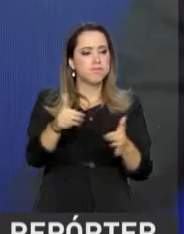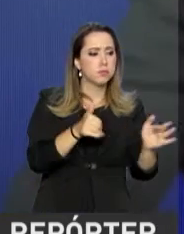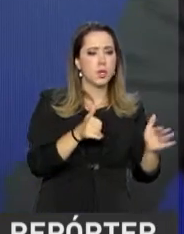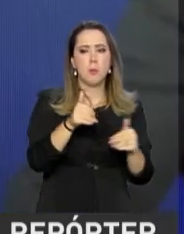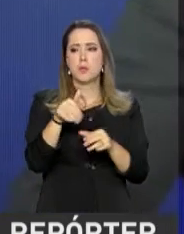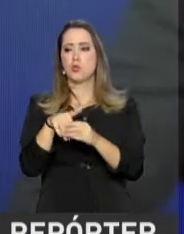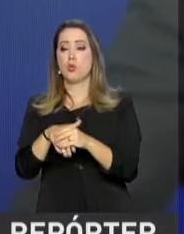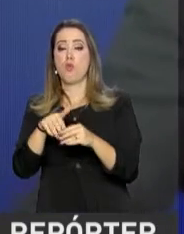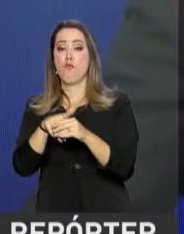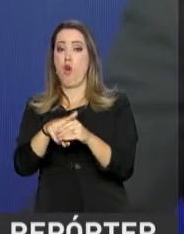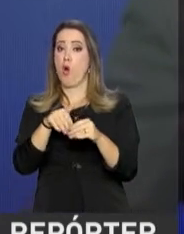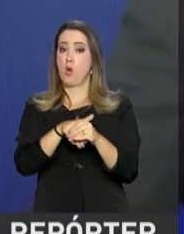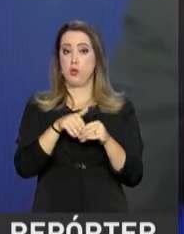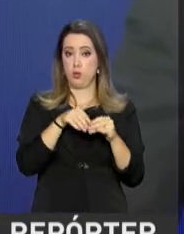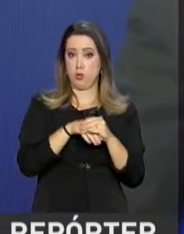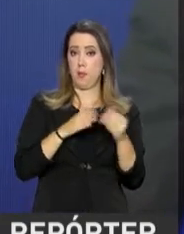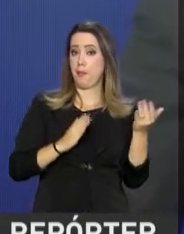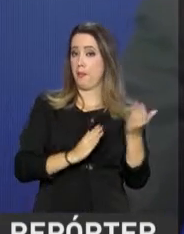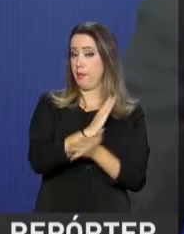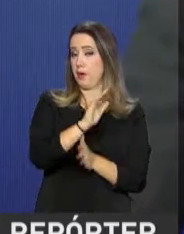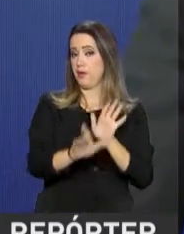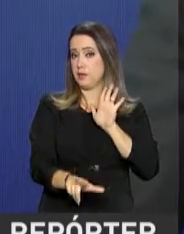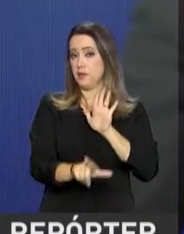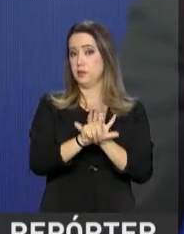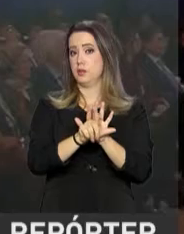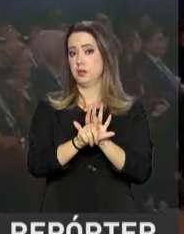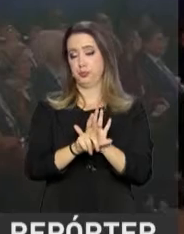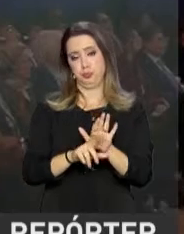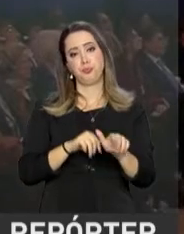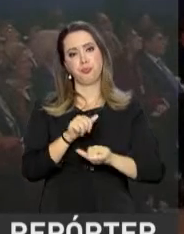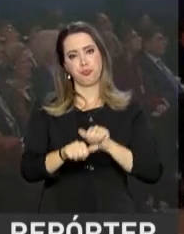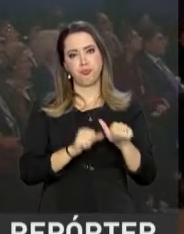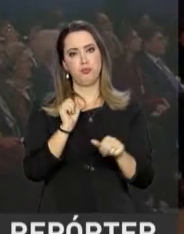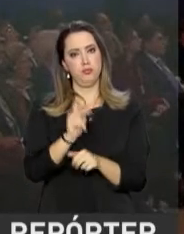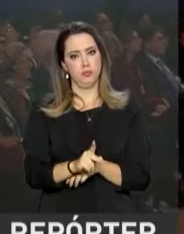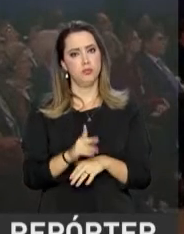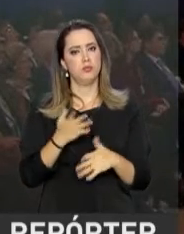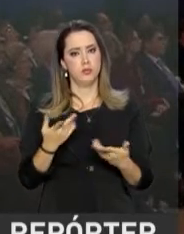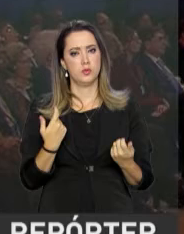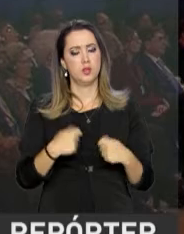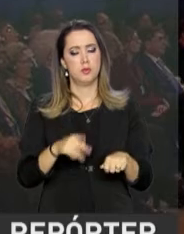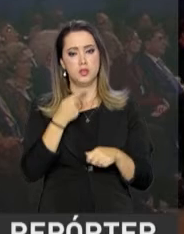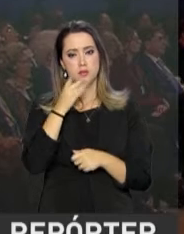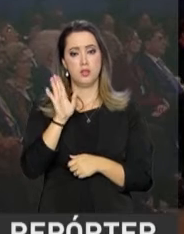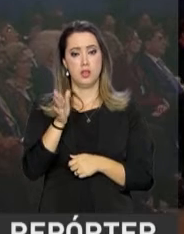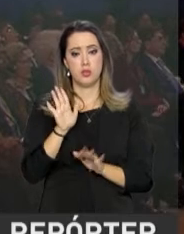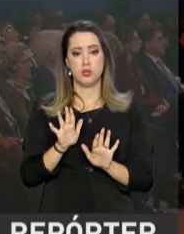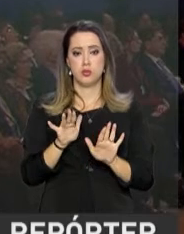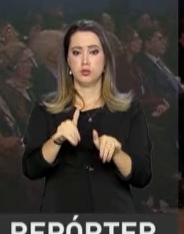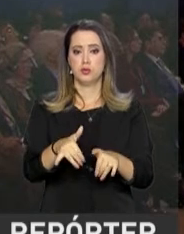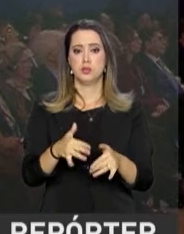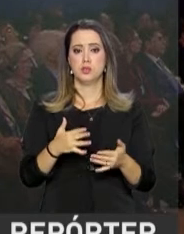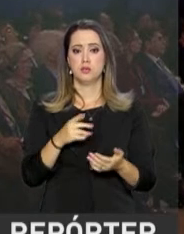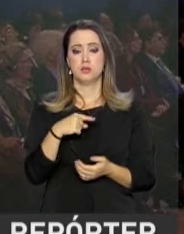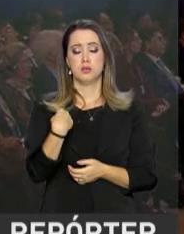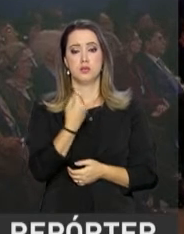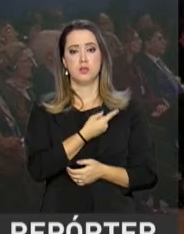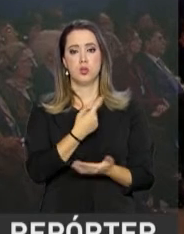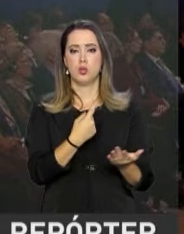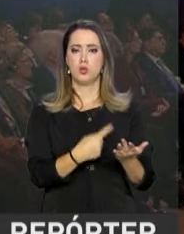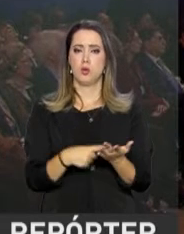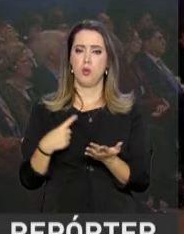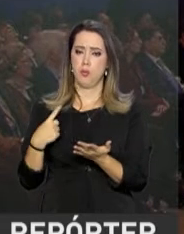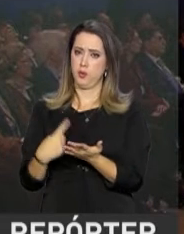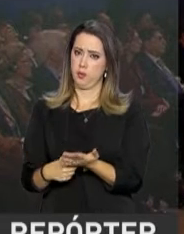aprovar a proposta realista e de voltar a dizer já concluindo que a nossa agenda